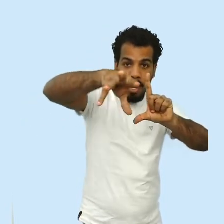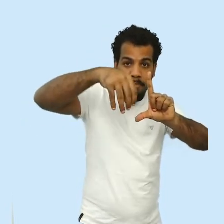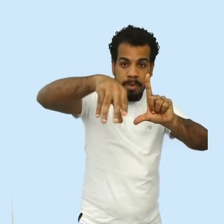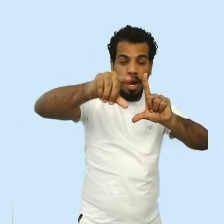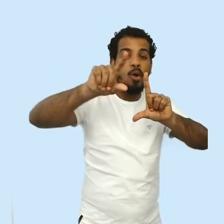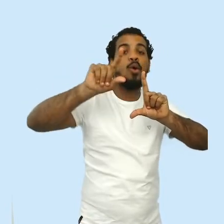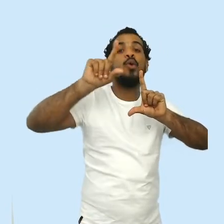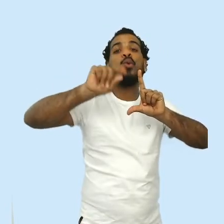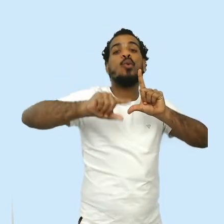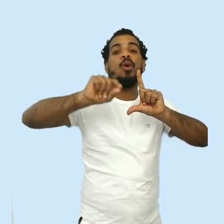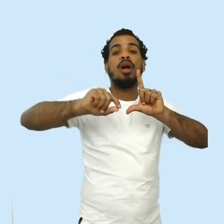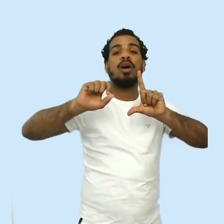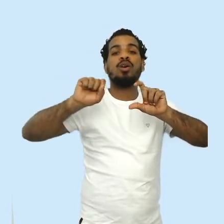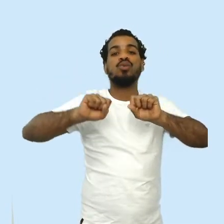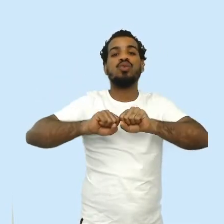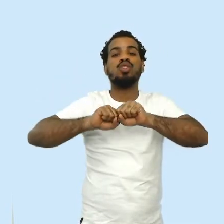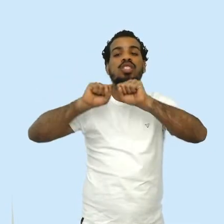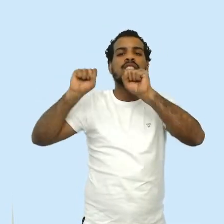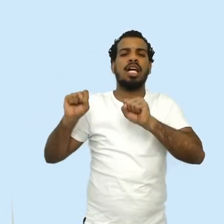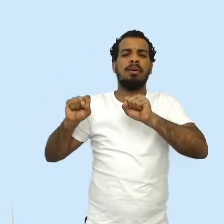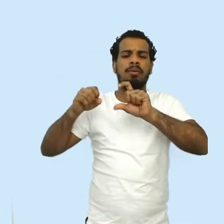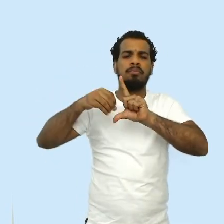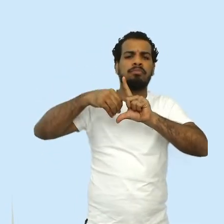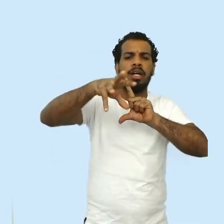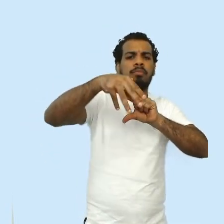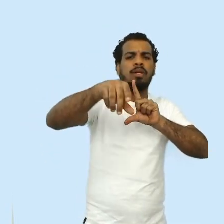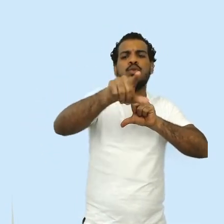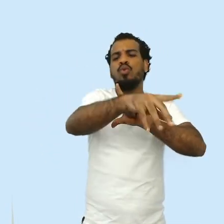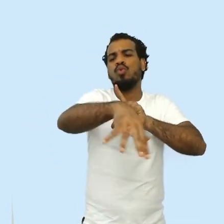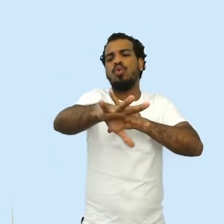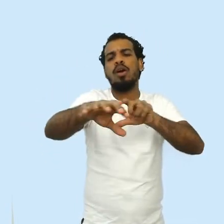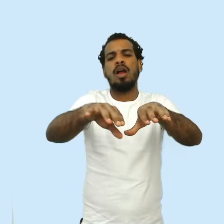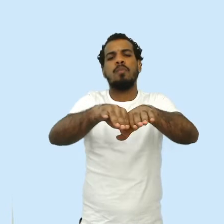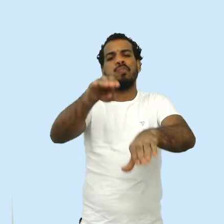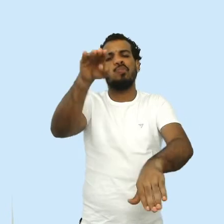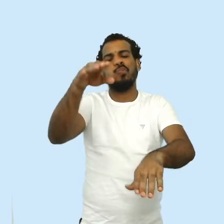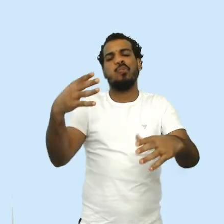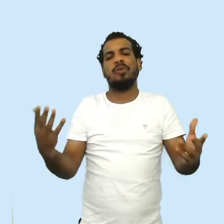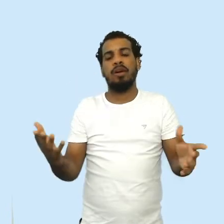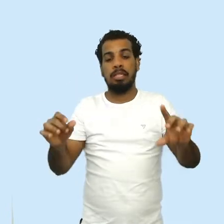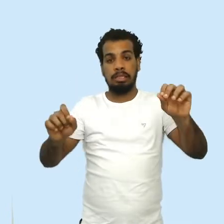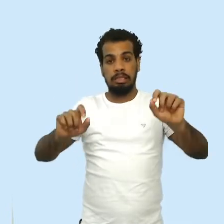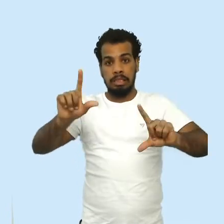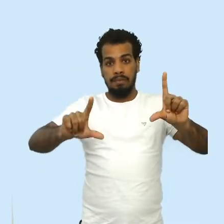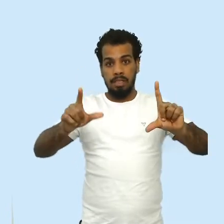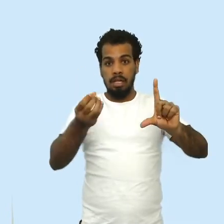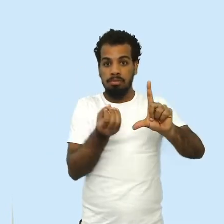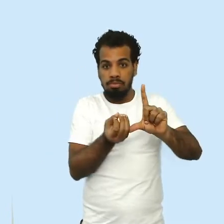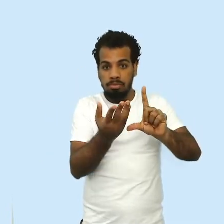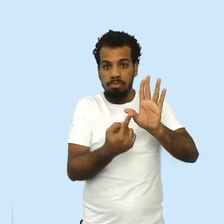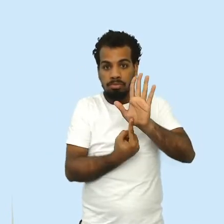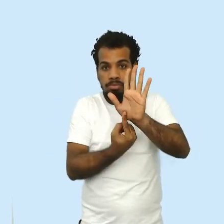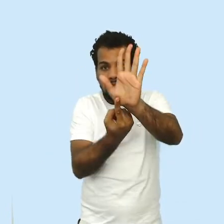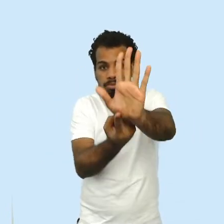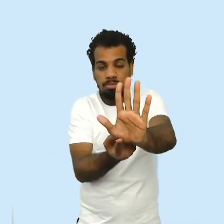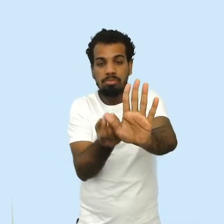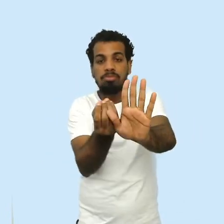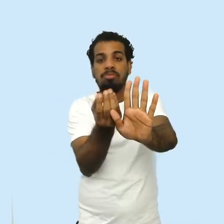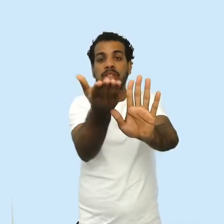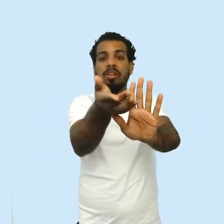sistema onde esse sistema ele é desigual. E ela oferece um produto no sentido